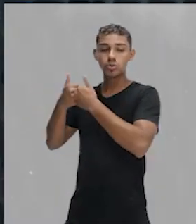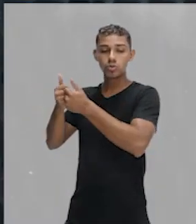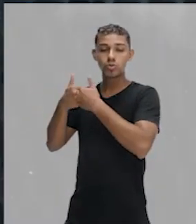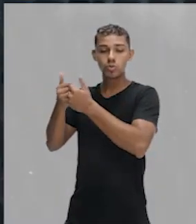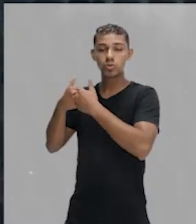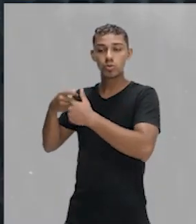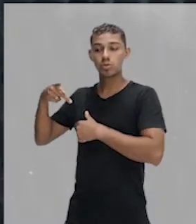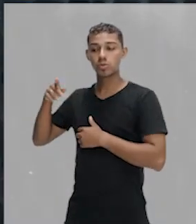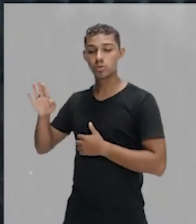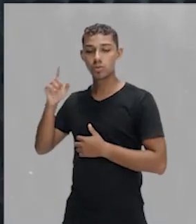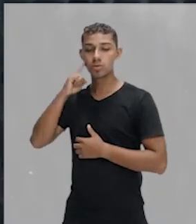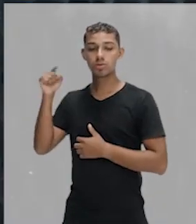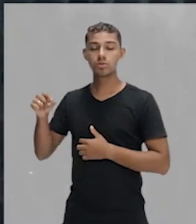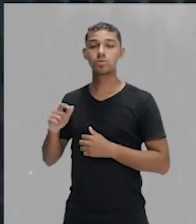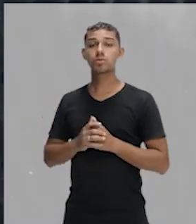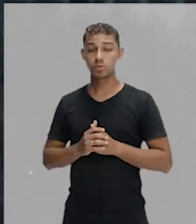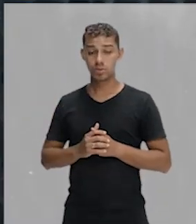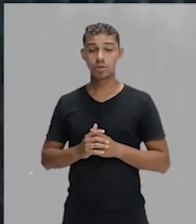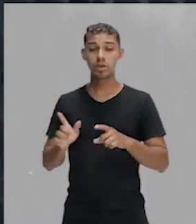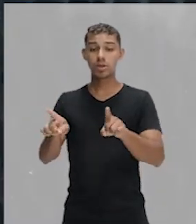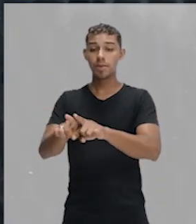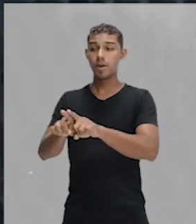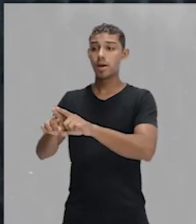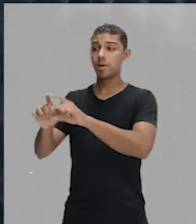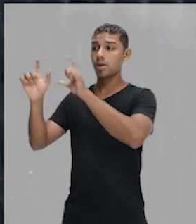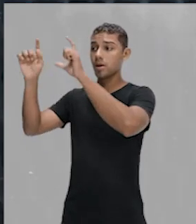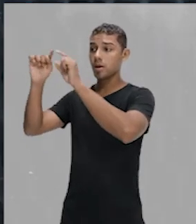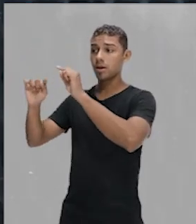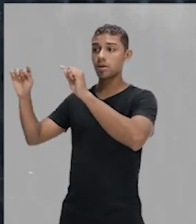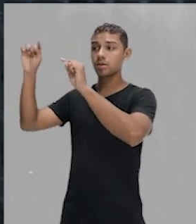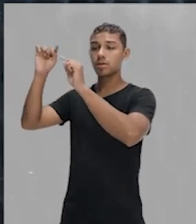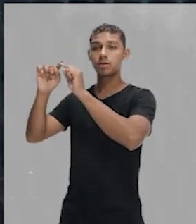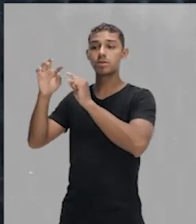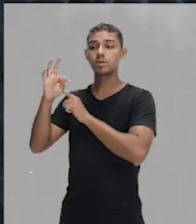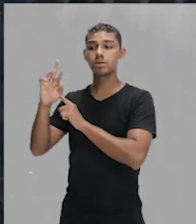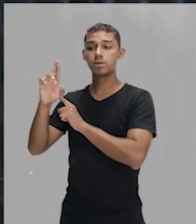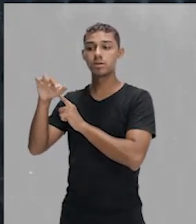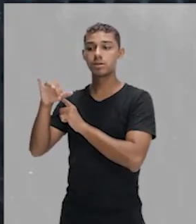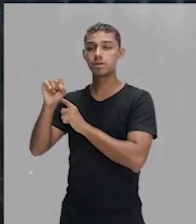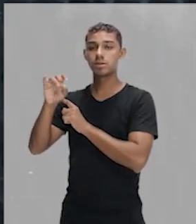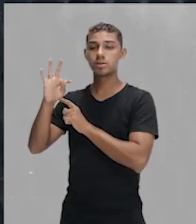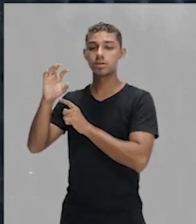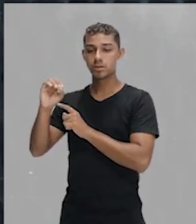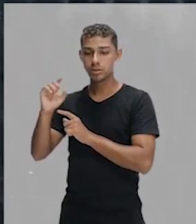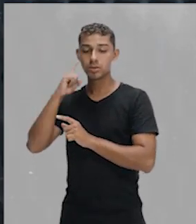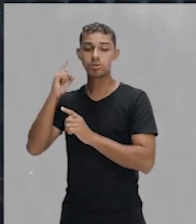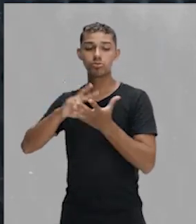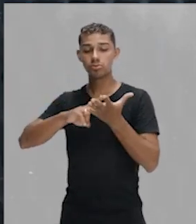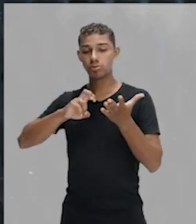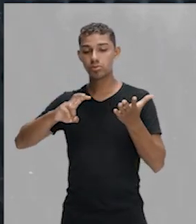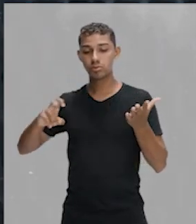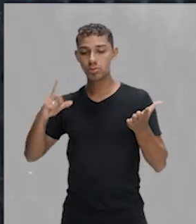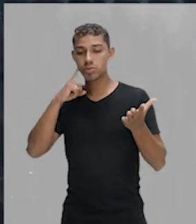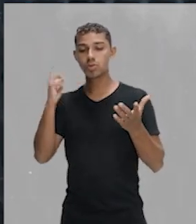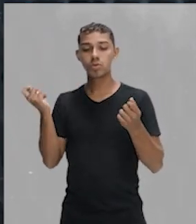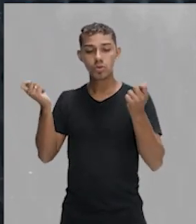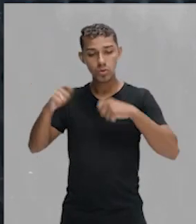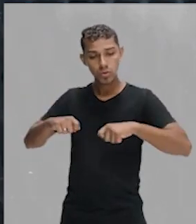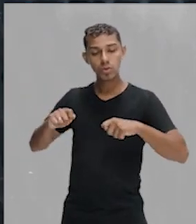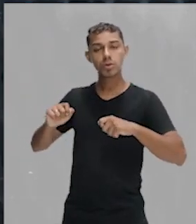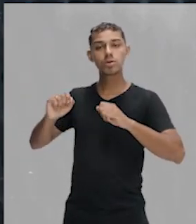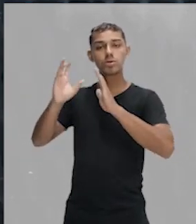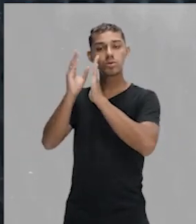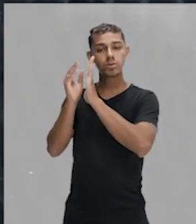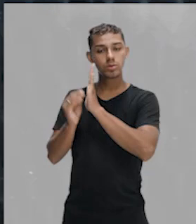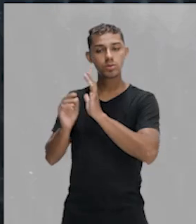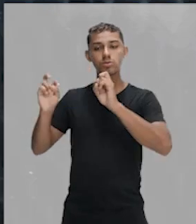sinais de trânsito, tá? E vocabulário, algumas palavras comuns a esse assunto. Antes de nós darmos início, eu quero